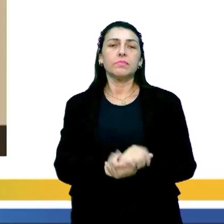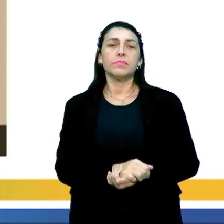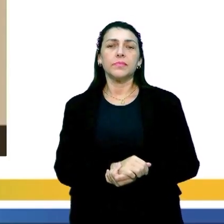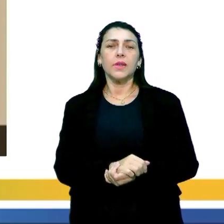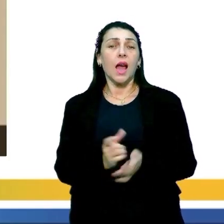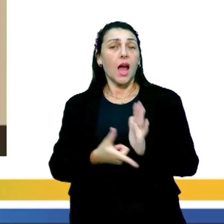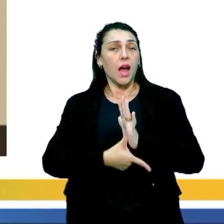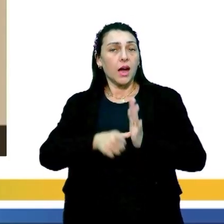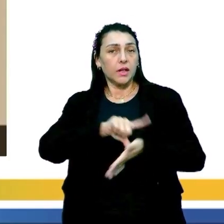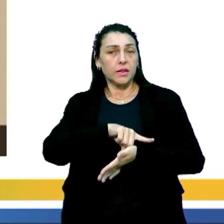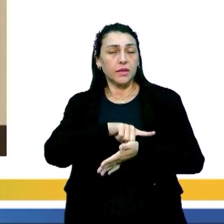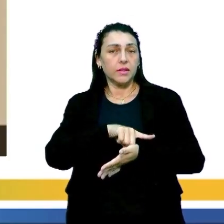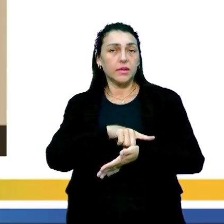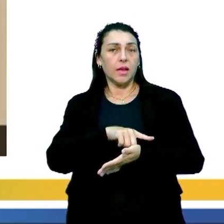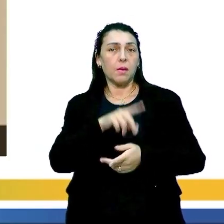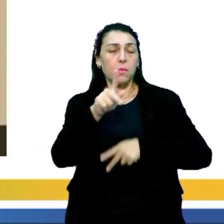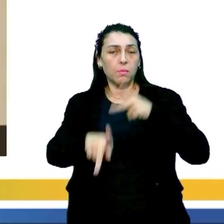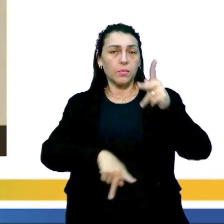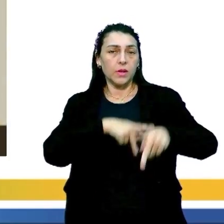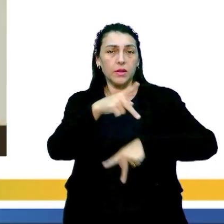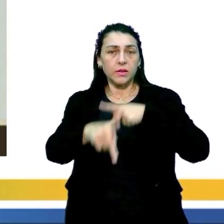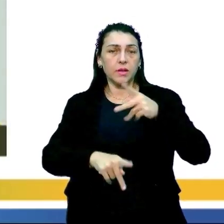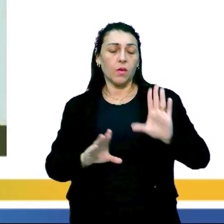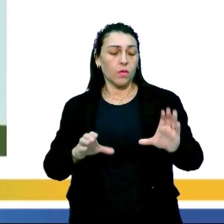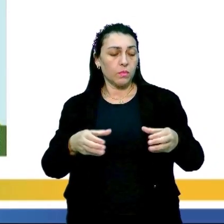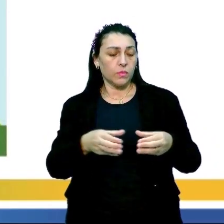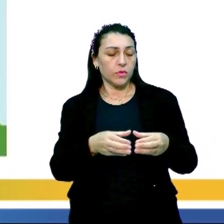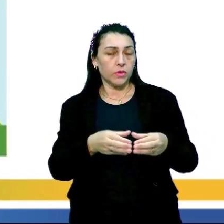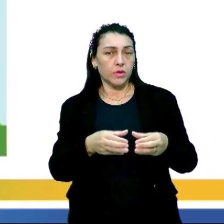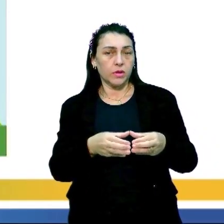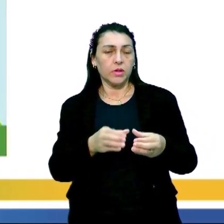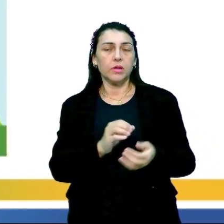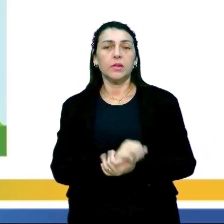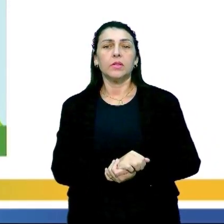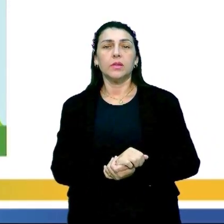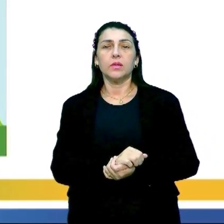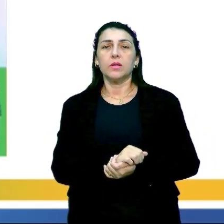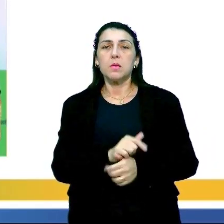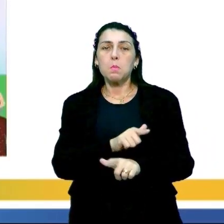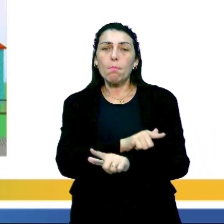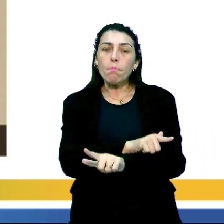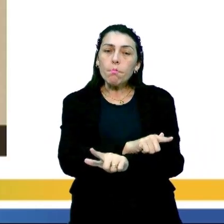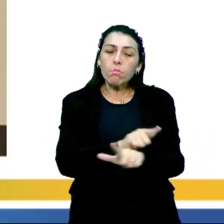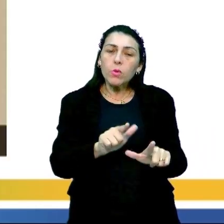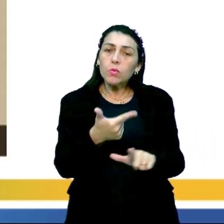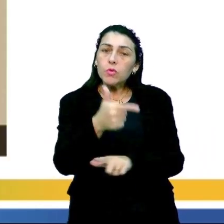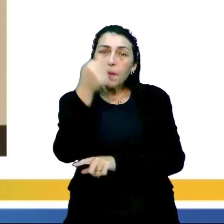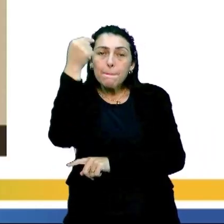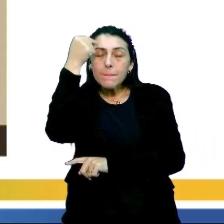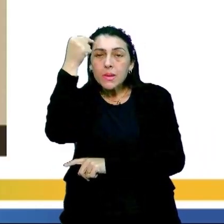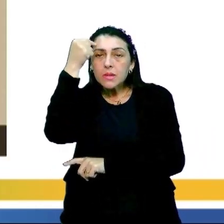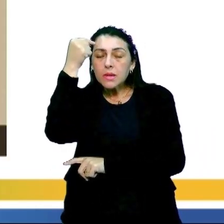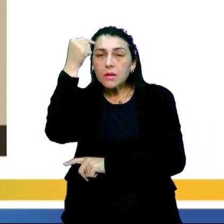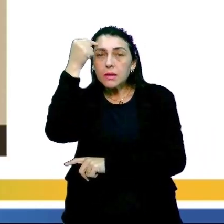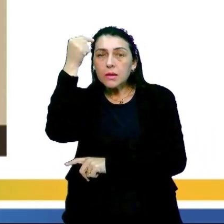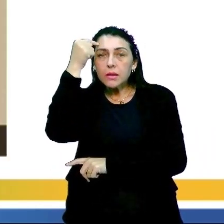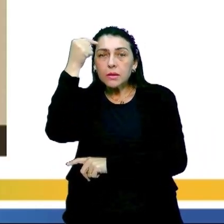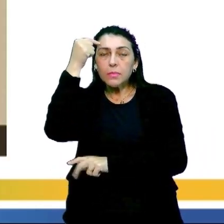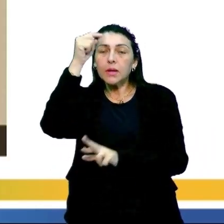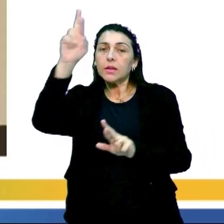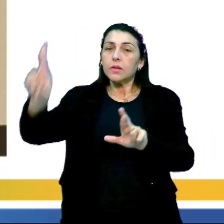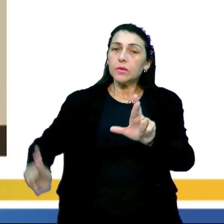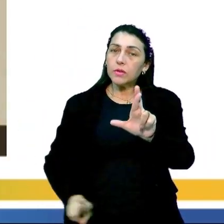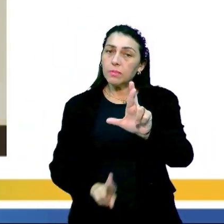que antes a população, a comunidade, não tinha um pensamento